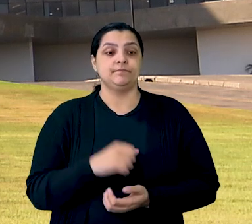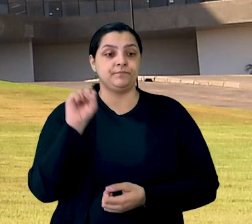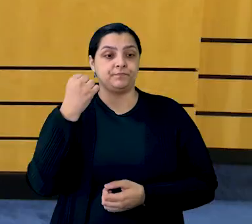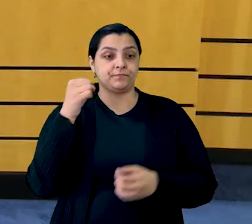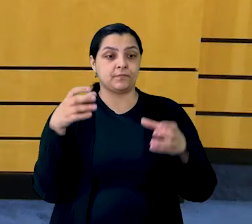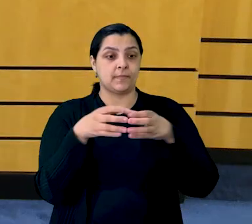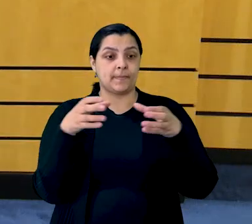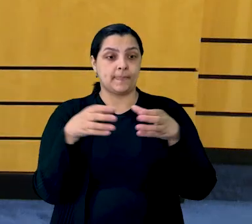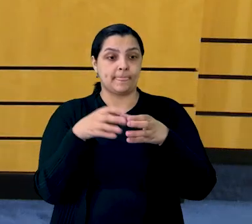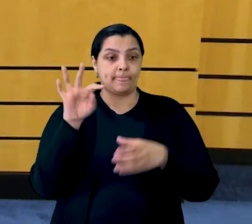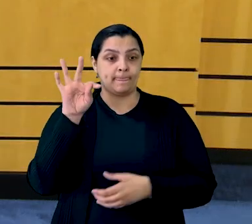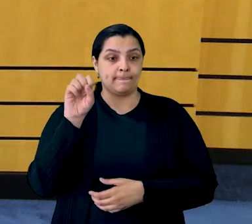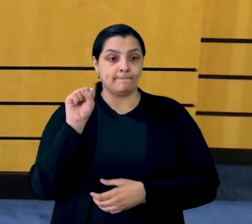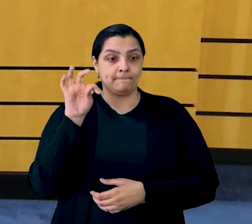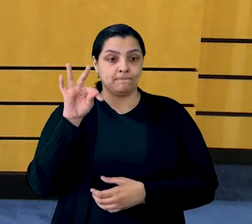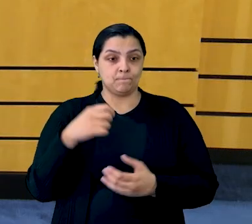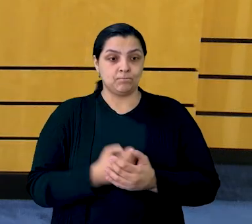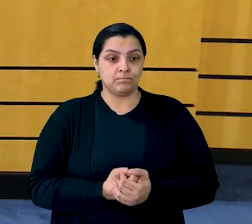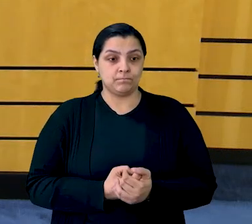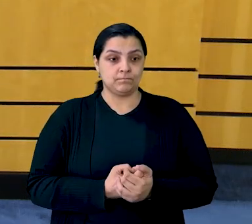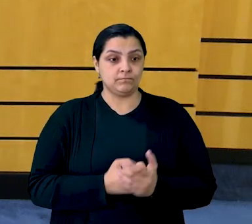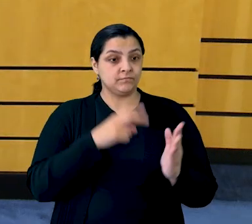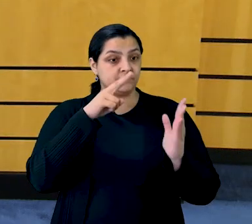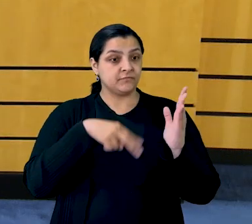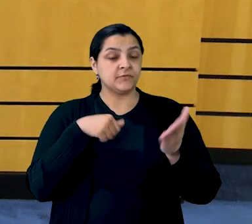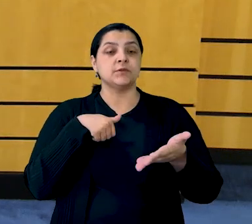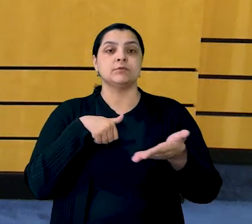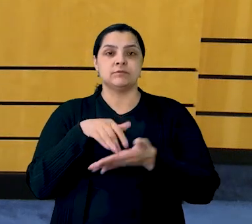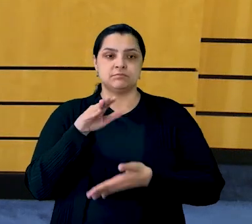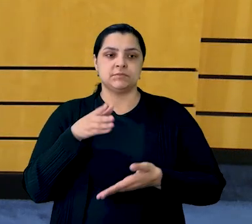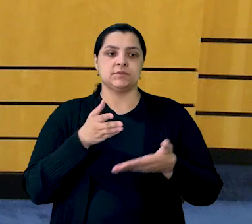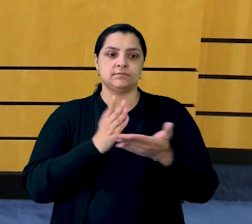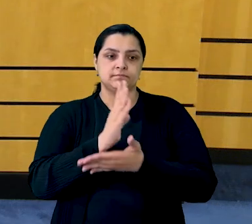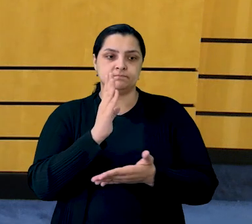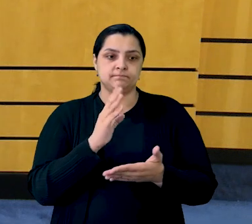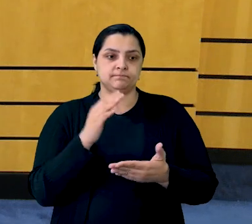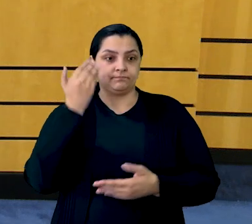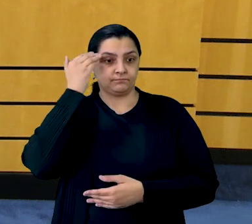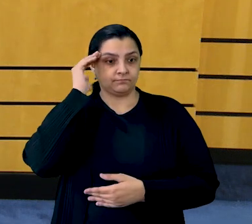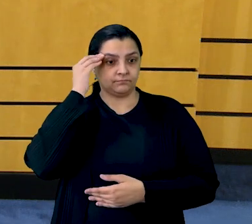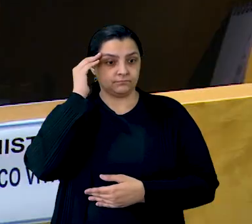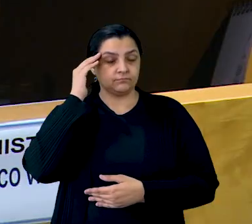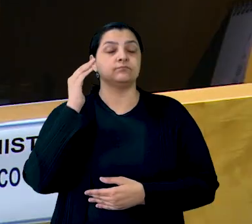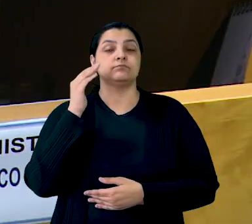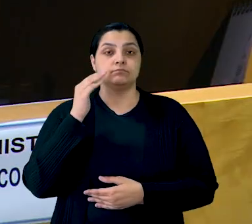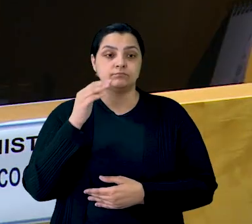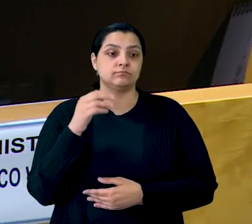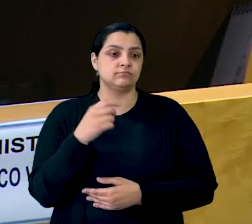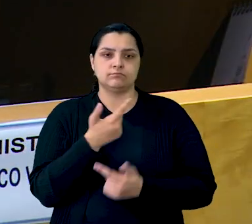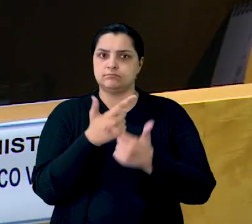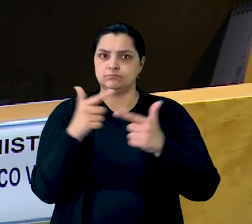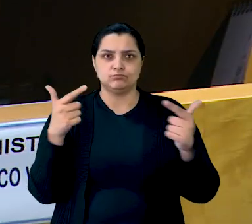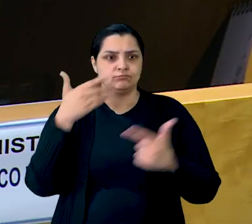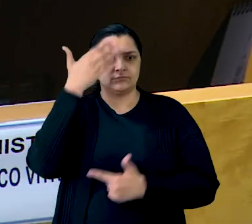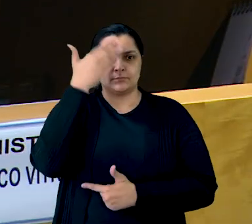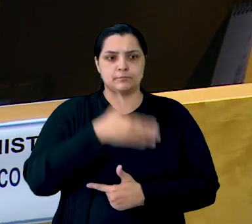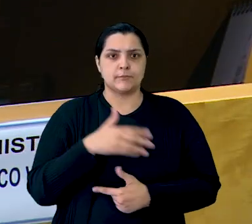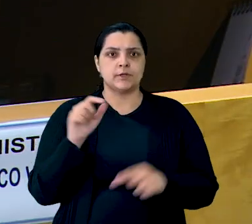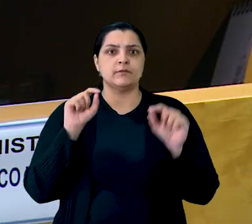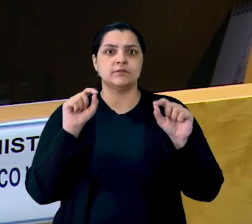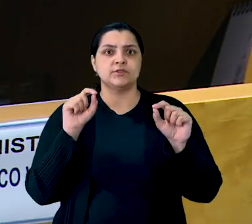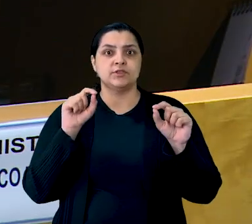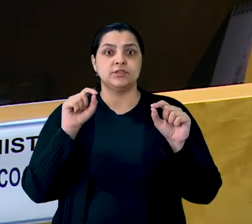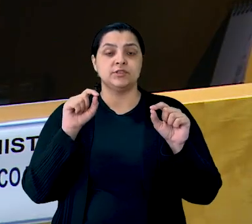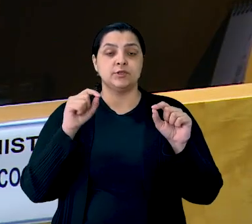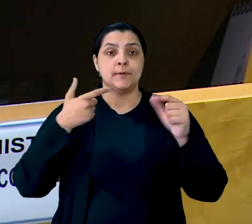Trabalho e a 8ª turma do TST considerou a dispensa válida. No entendimento do colegiado, não havia